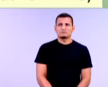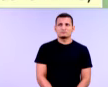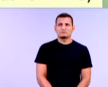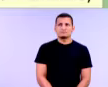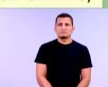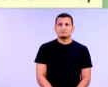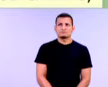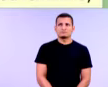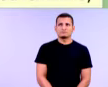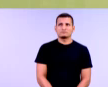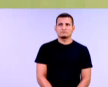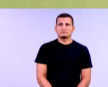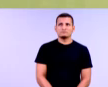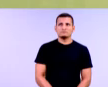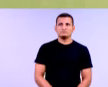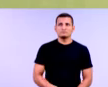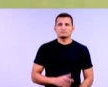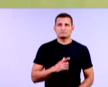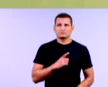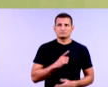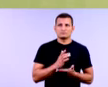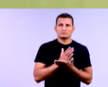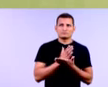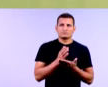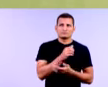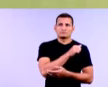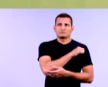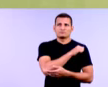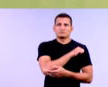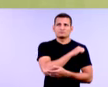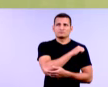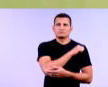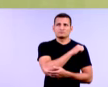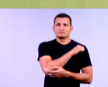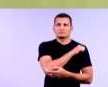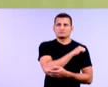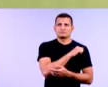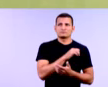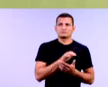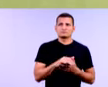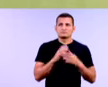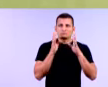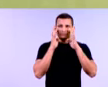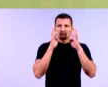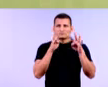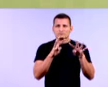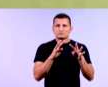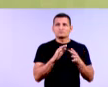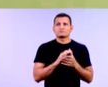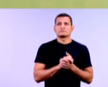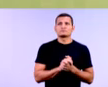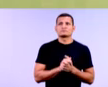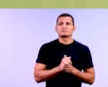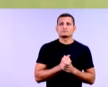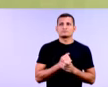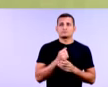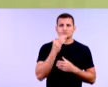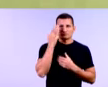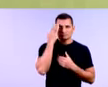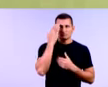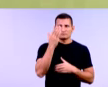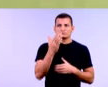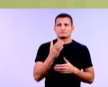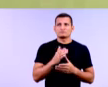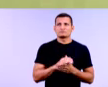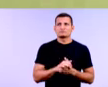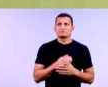só as observações que os alunos estão atentos, né, e acompanhando a aula. Muito obrigada, a gente agradece